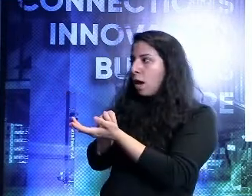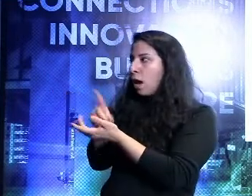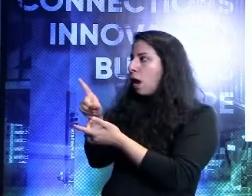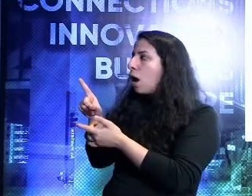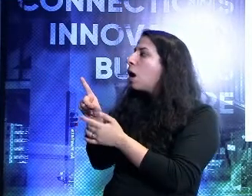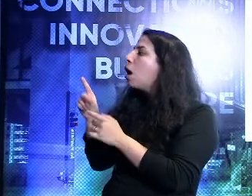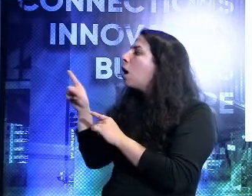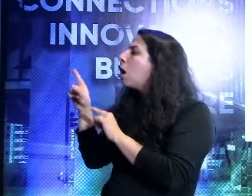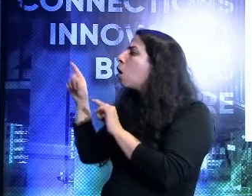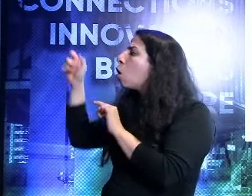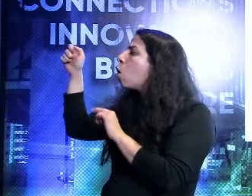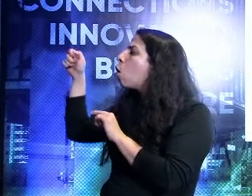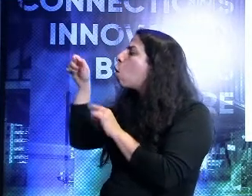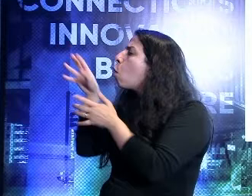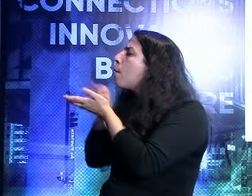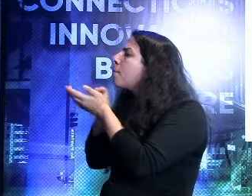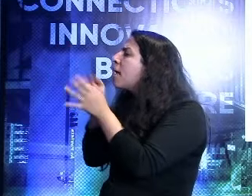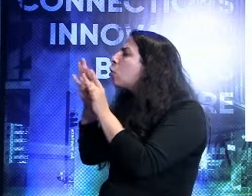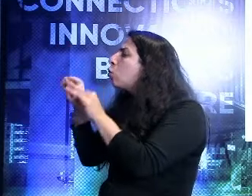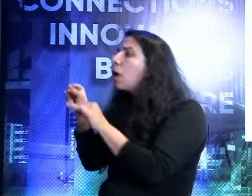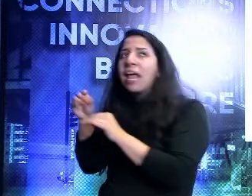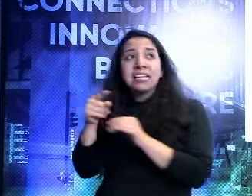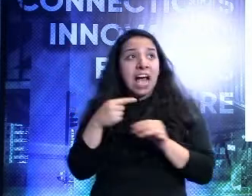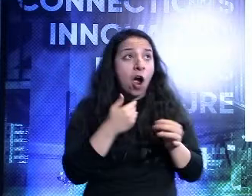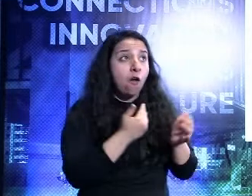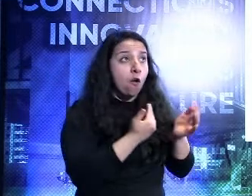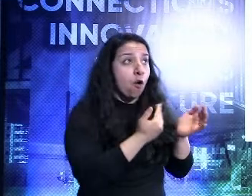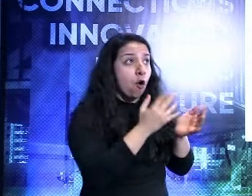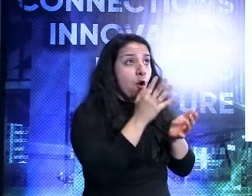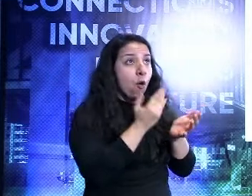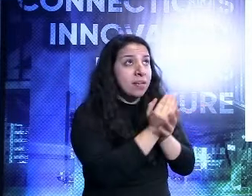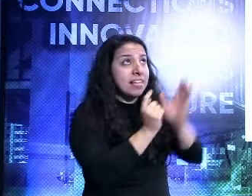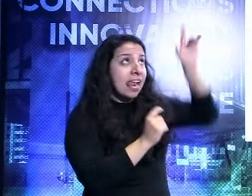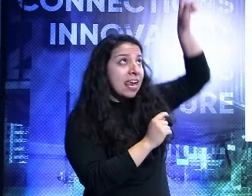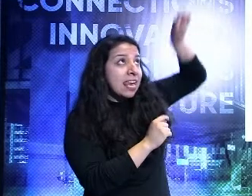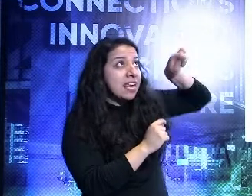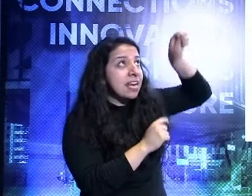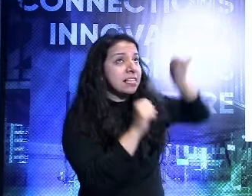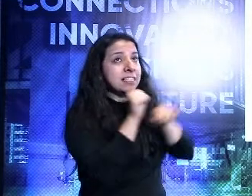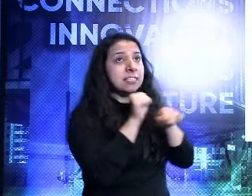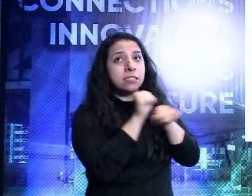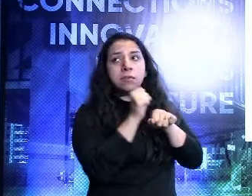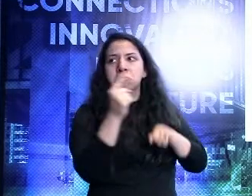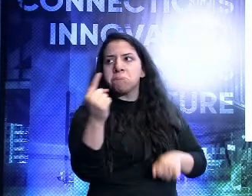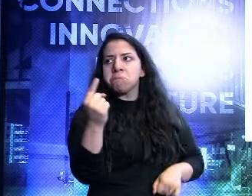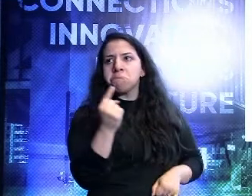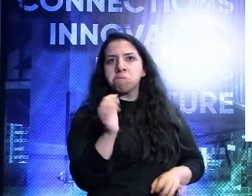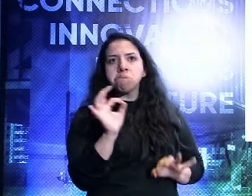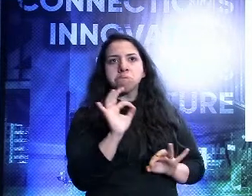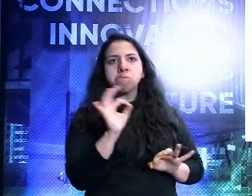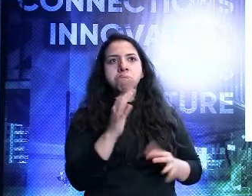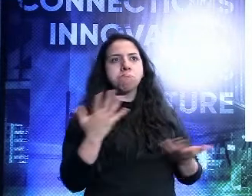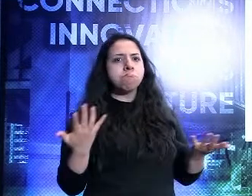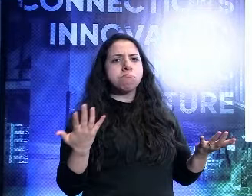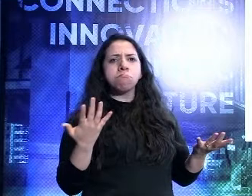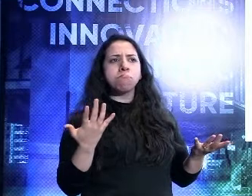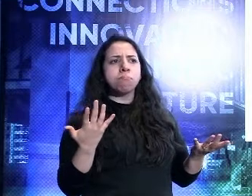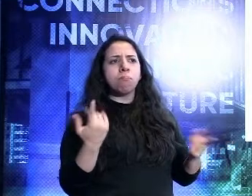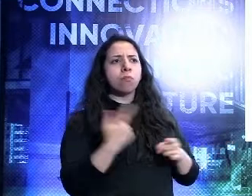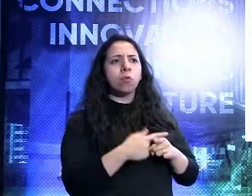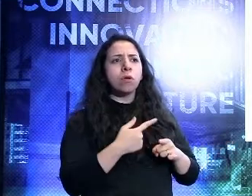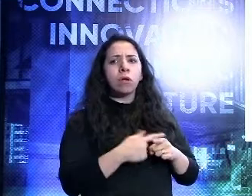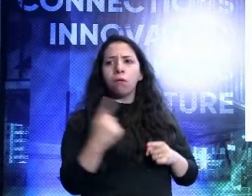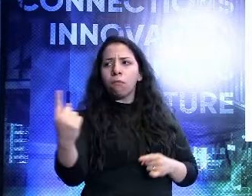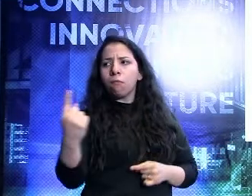uma delas para resolver o problema, ninguém vem. Nada acontece. Por que será que isso acontece?